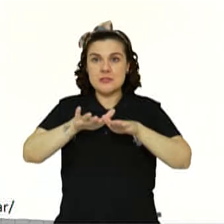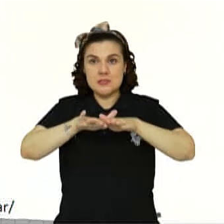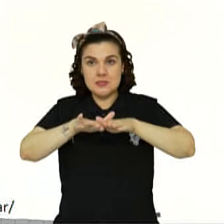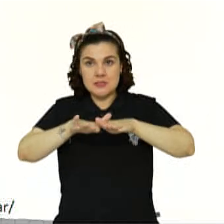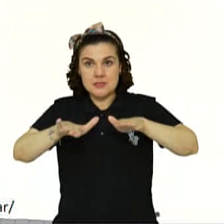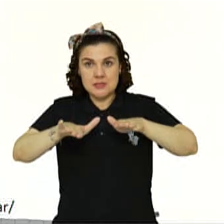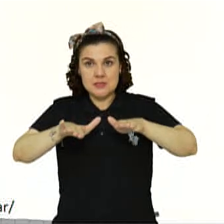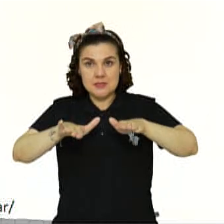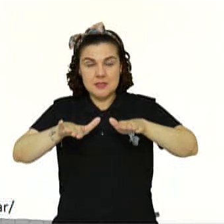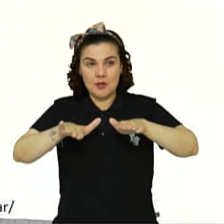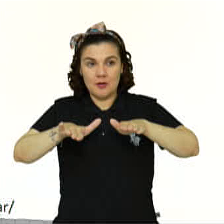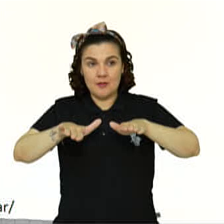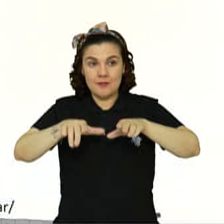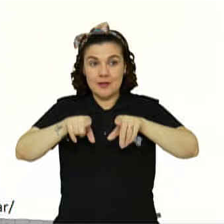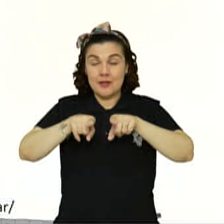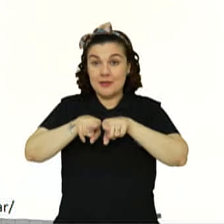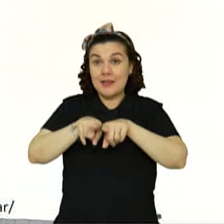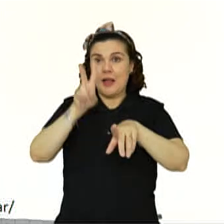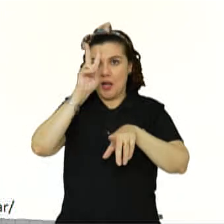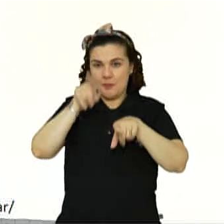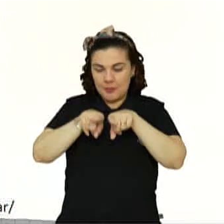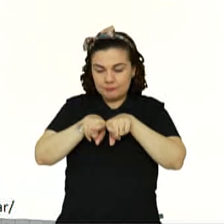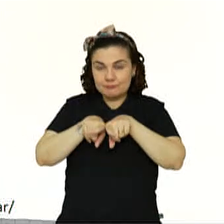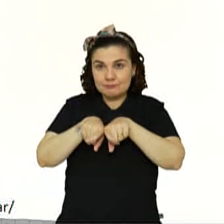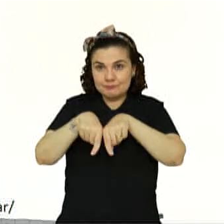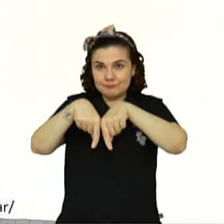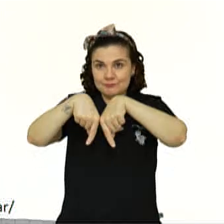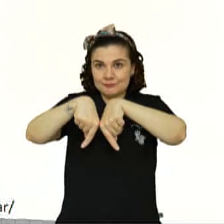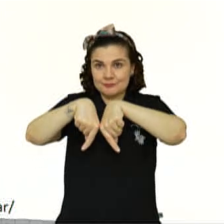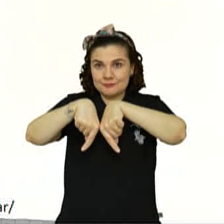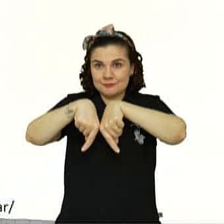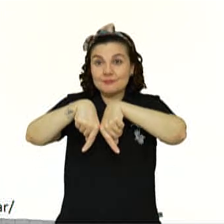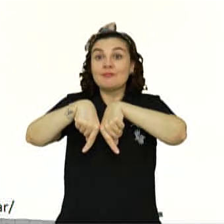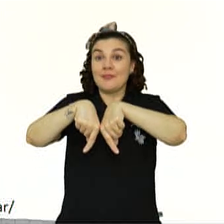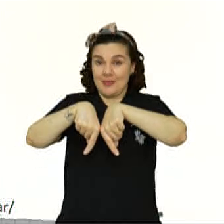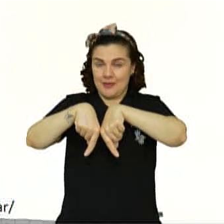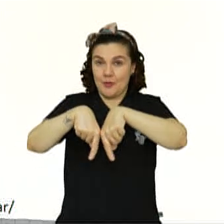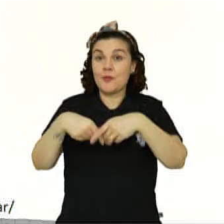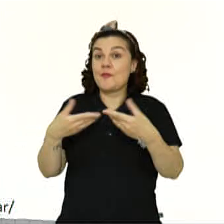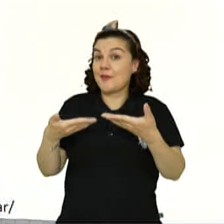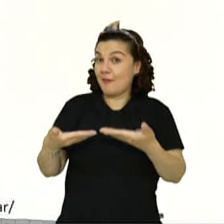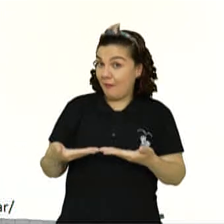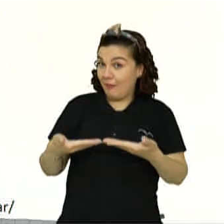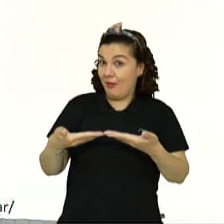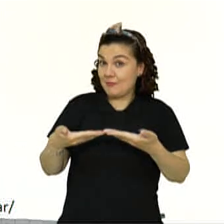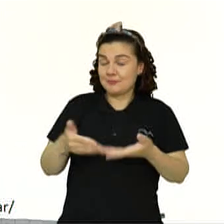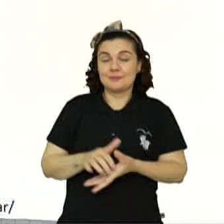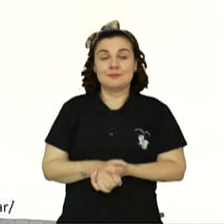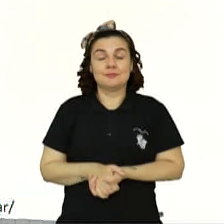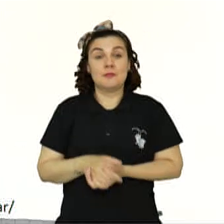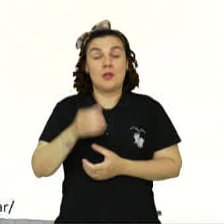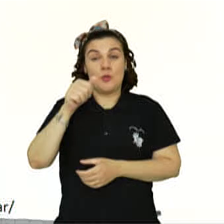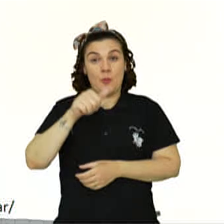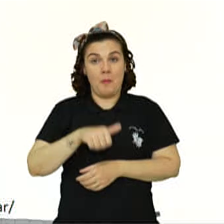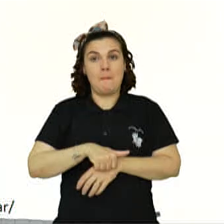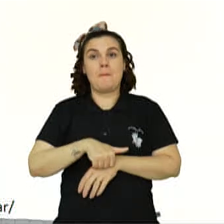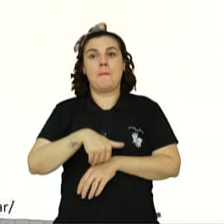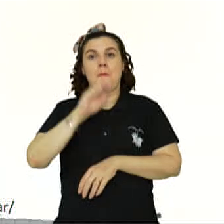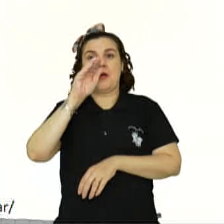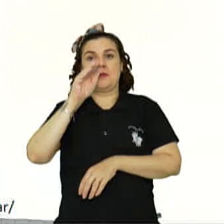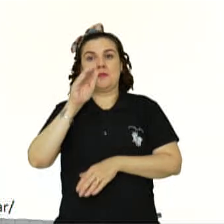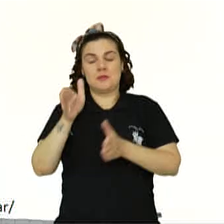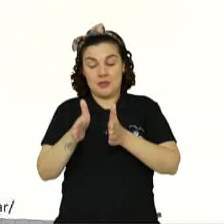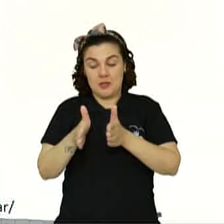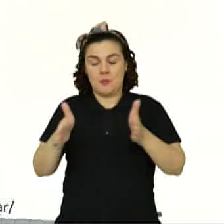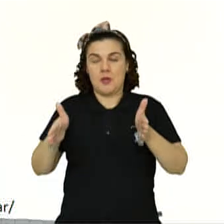estrutura vazada. Isso graças ao ângulo, leve como o ar. Esse aumento de volume faz com que